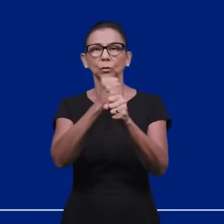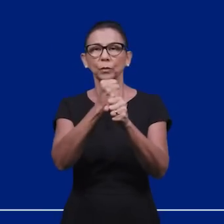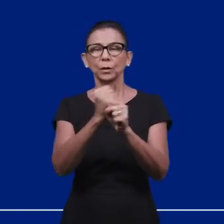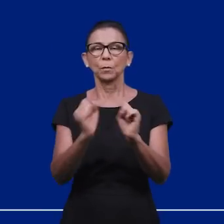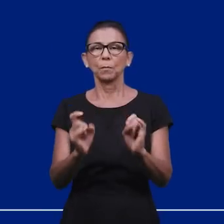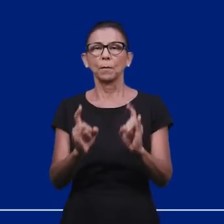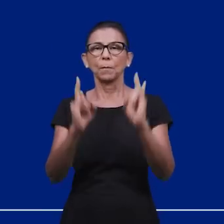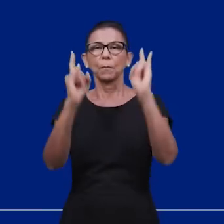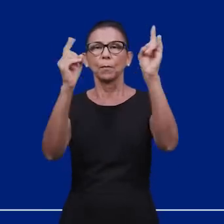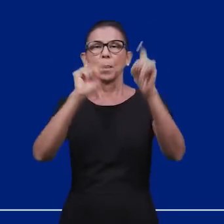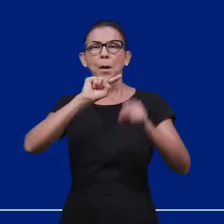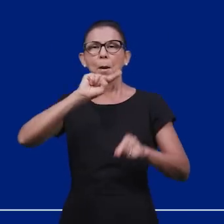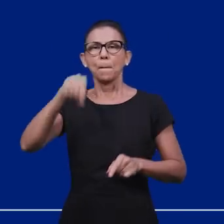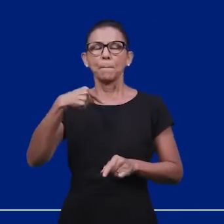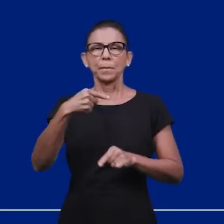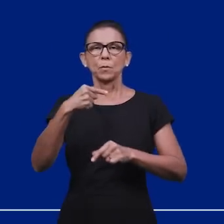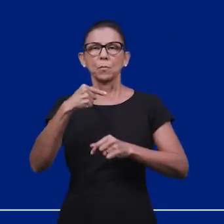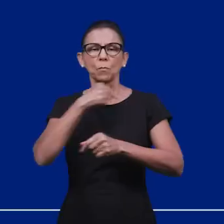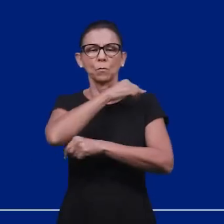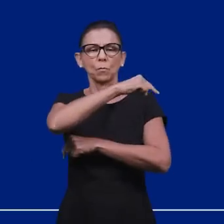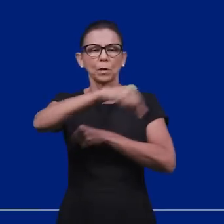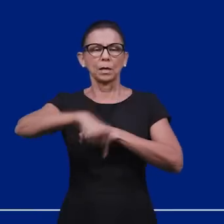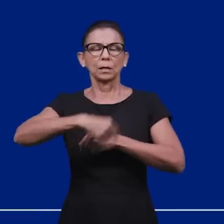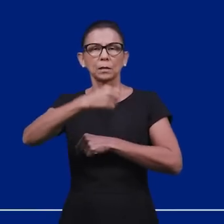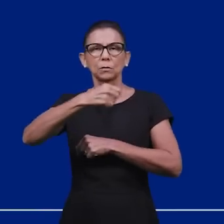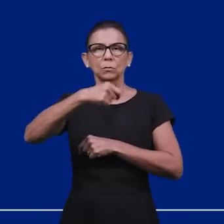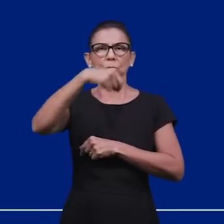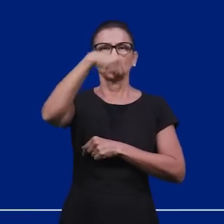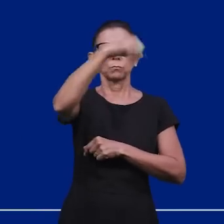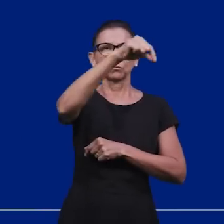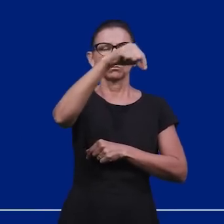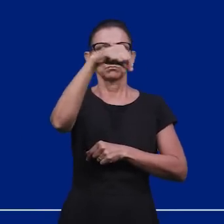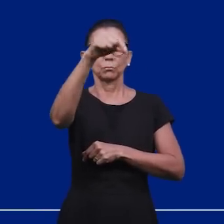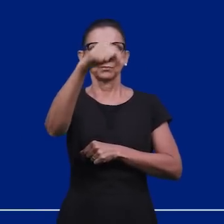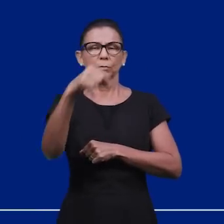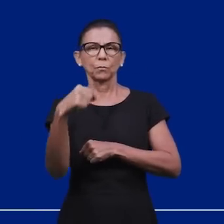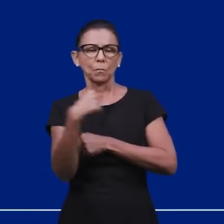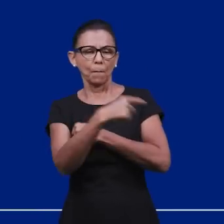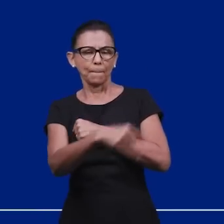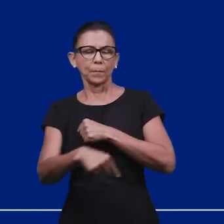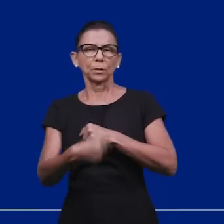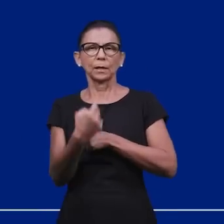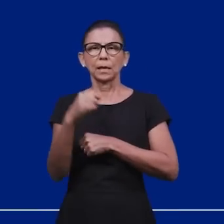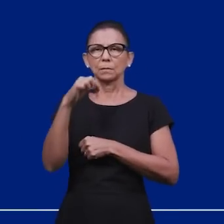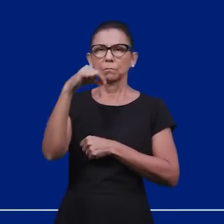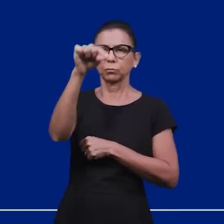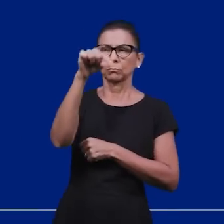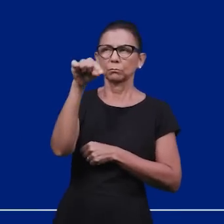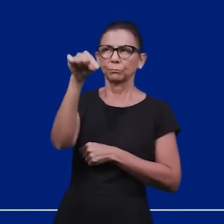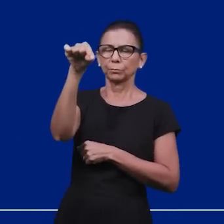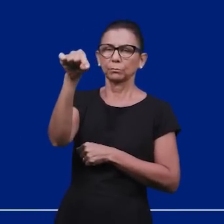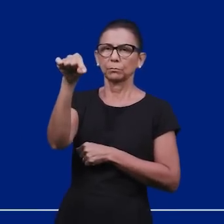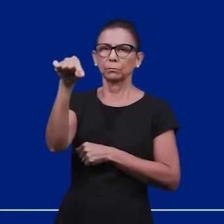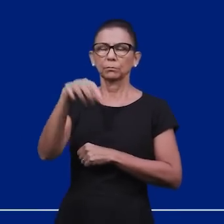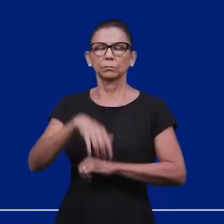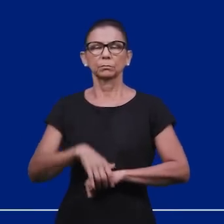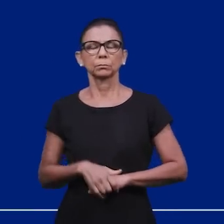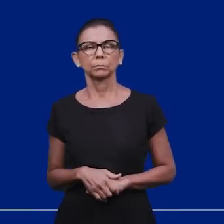armas. 1000 escudos pendem dela, todos broquéis de valorosos. Qual é a